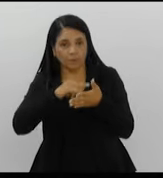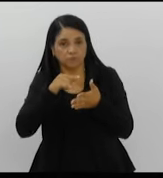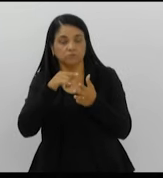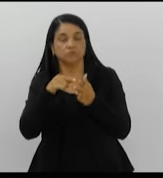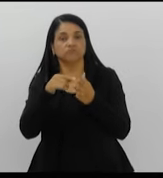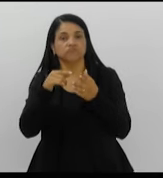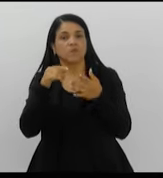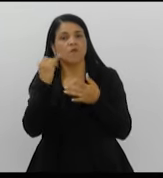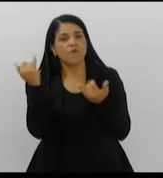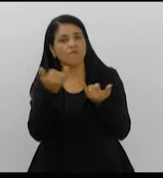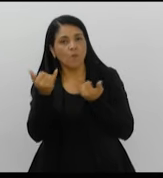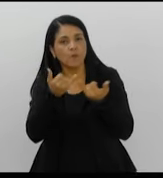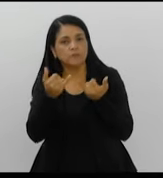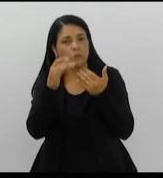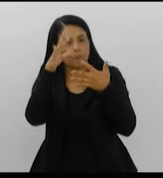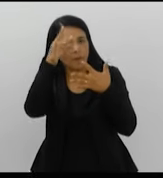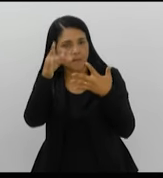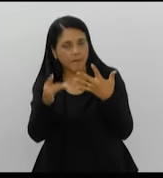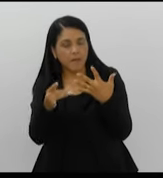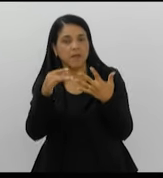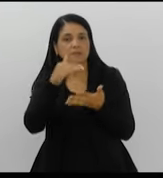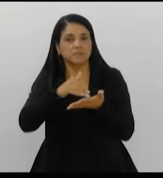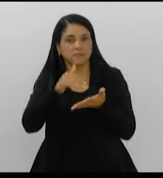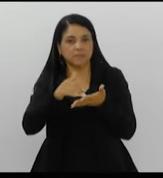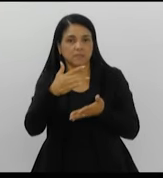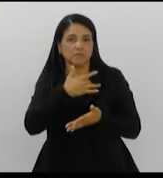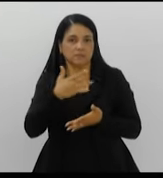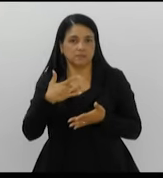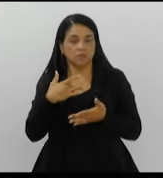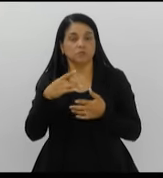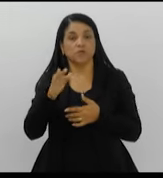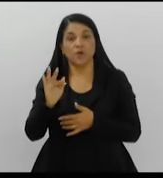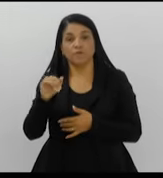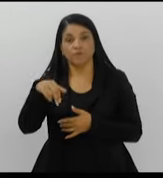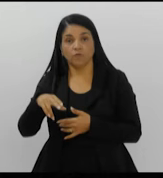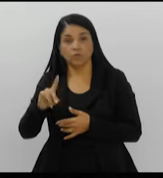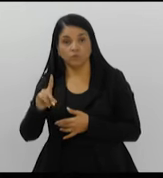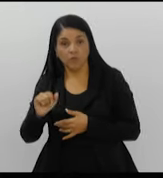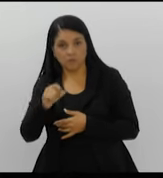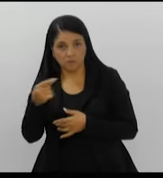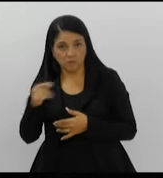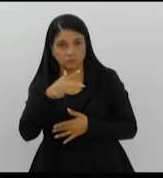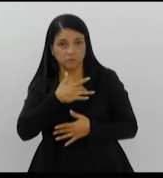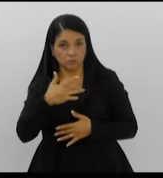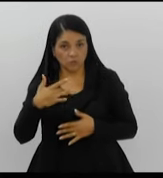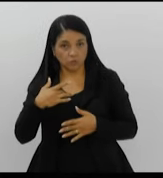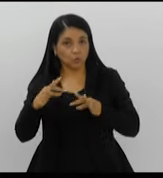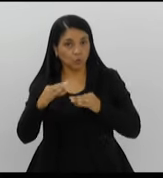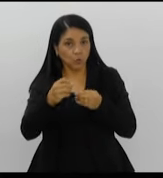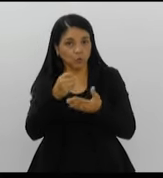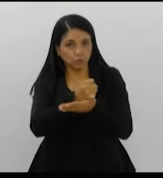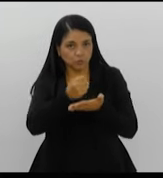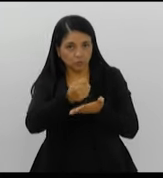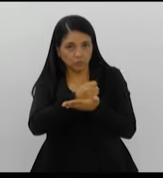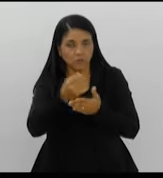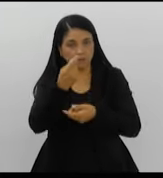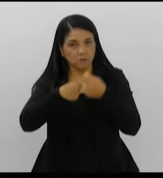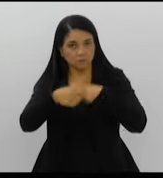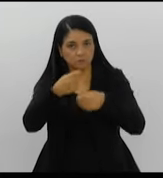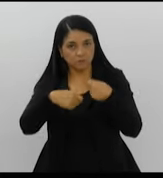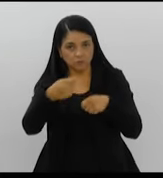informações detalhadas à Secretaria da Saúde e à Fundação de Saúde sobre todos os contratos